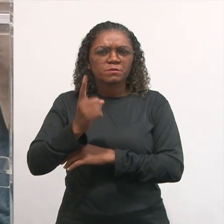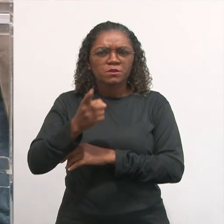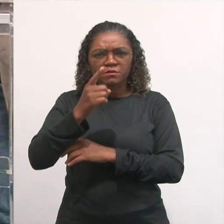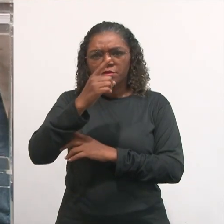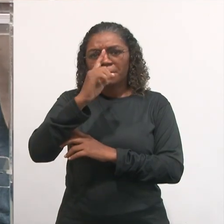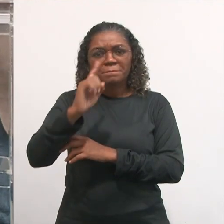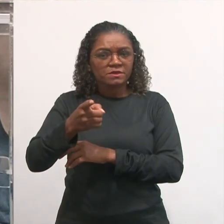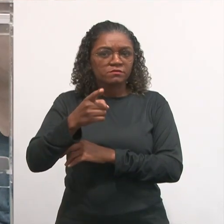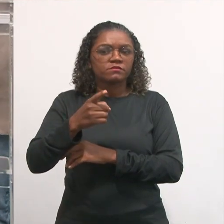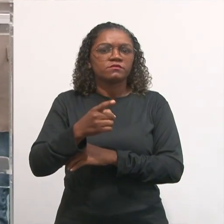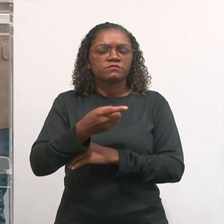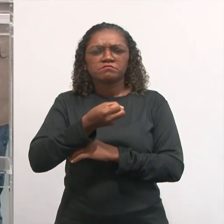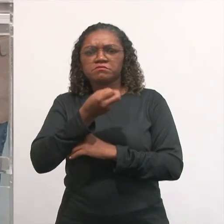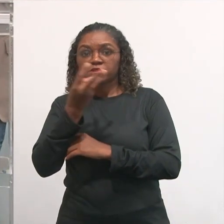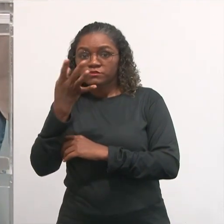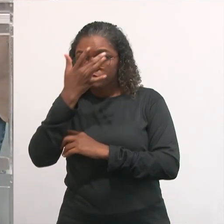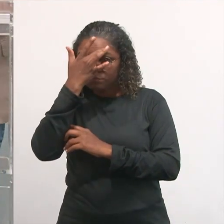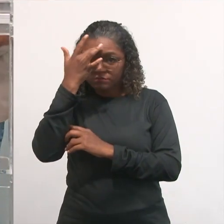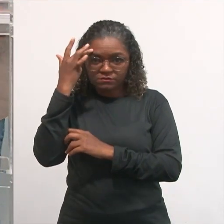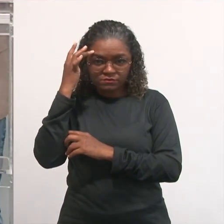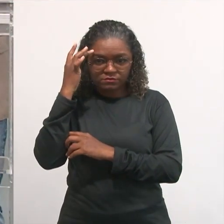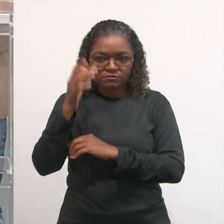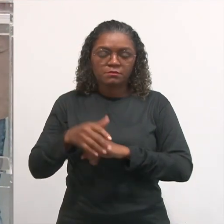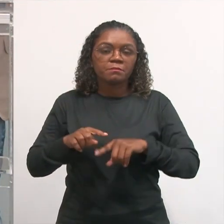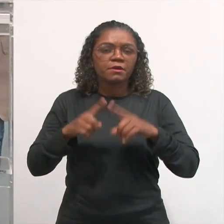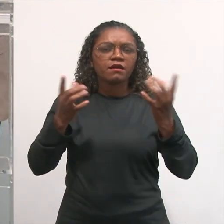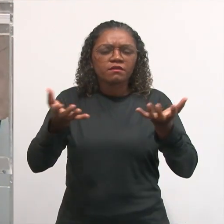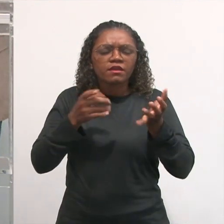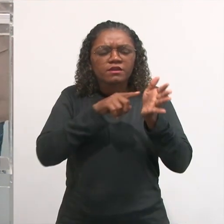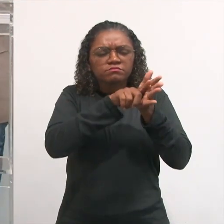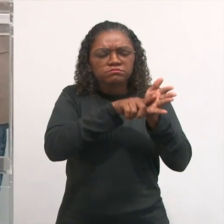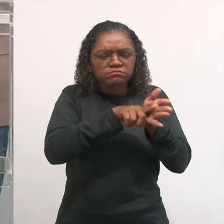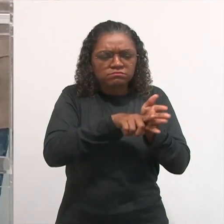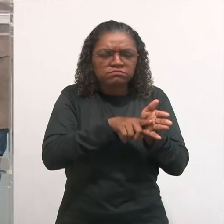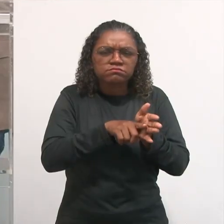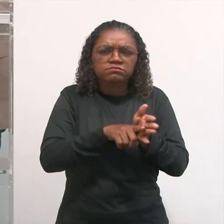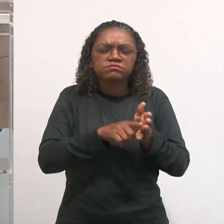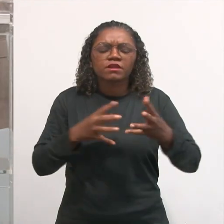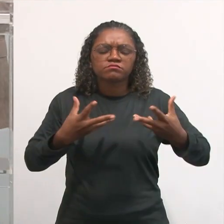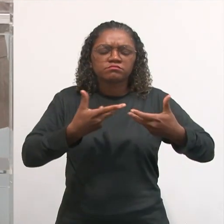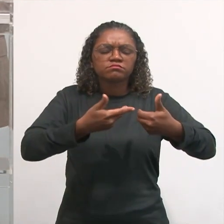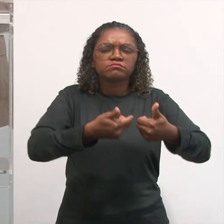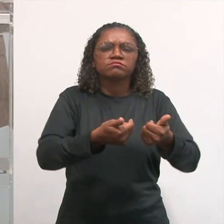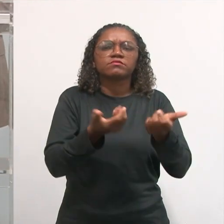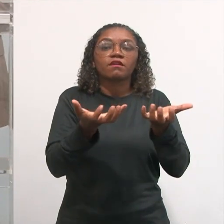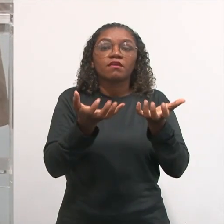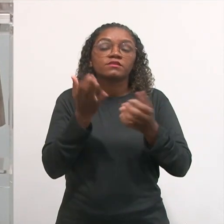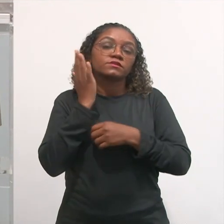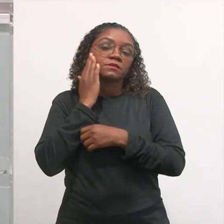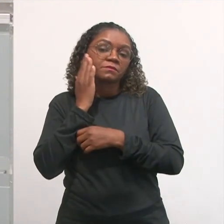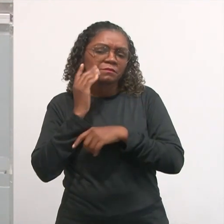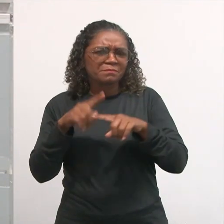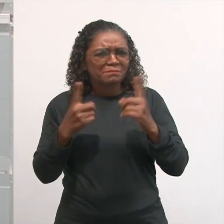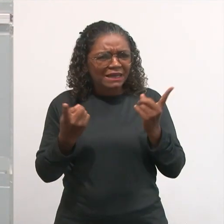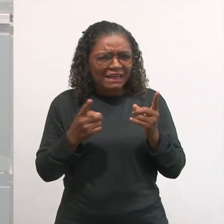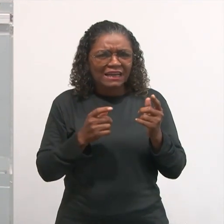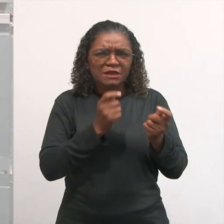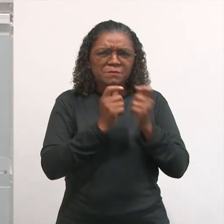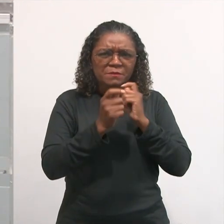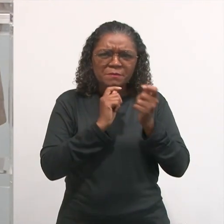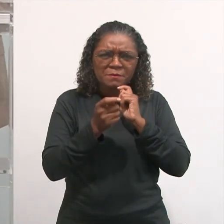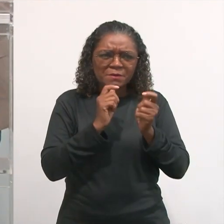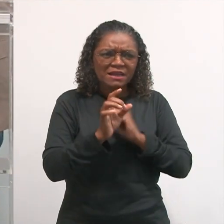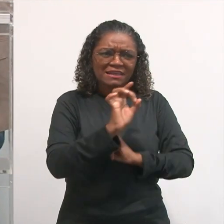né? 1000 pessoas todos os meses e eu quero fazer uma pesquisa qualitativa, robusta. Mas eu entrevistar os 1000 pacientes, talvez nem